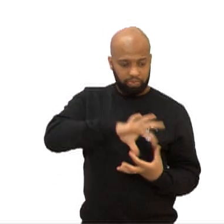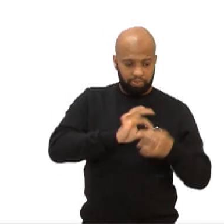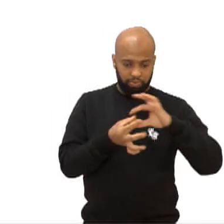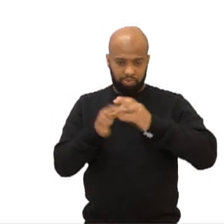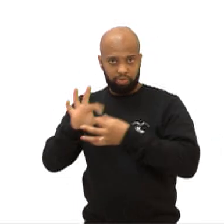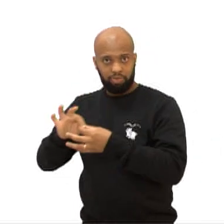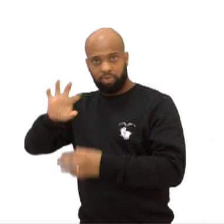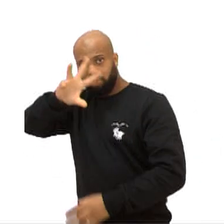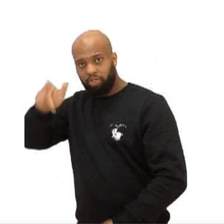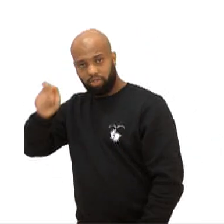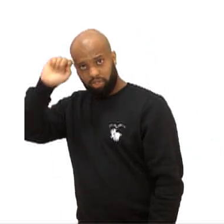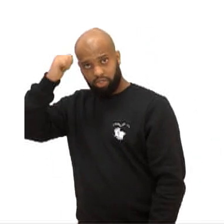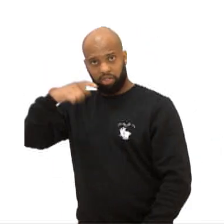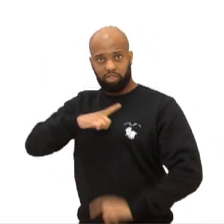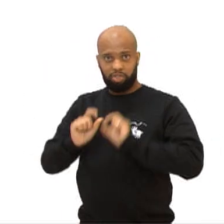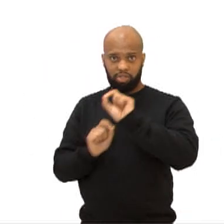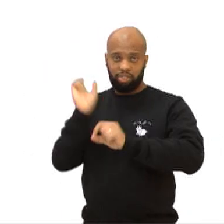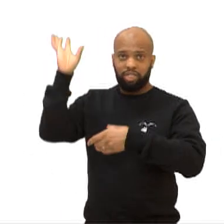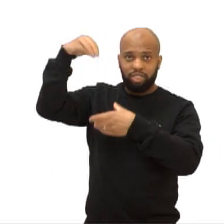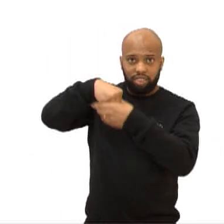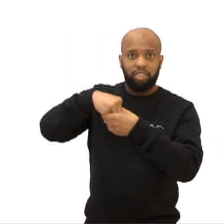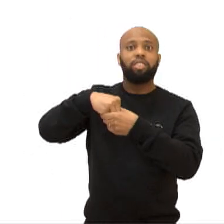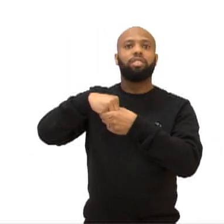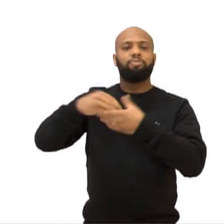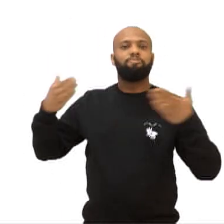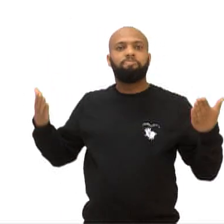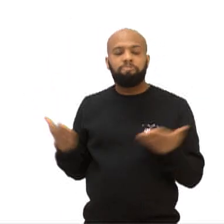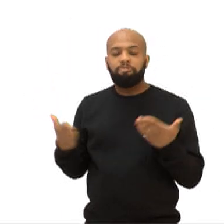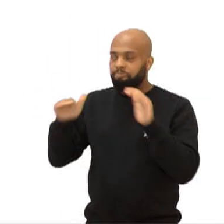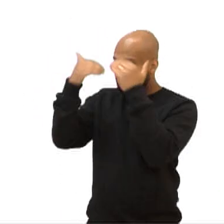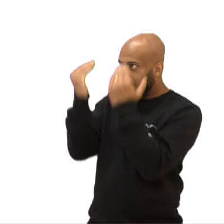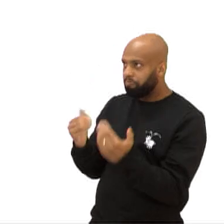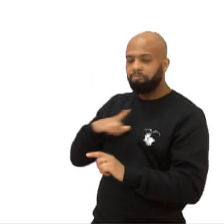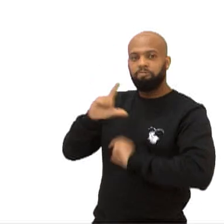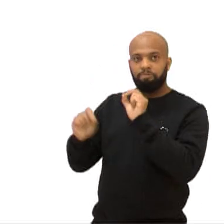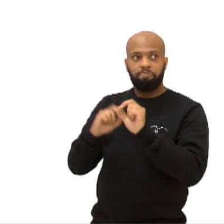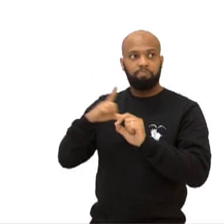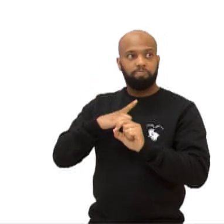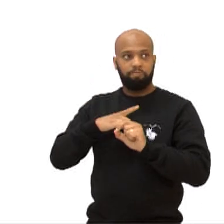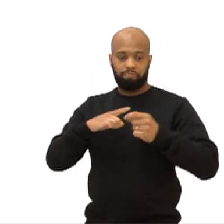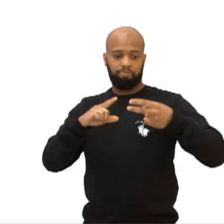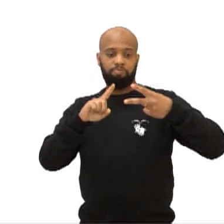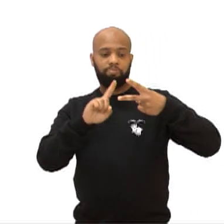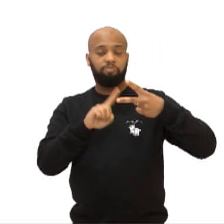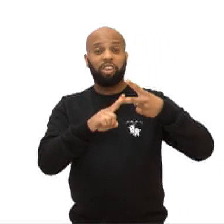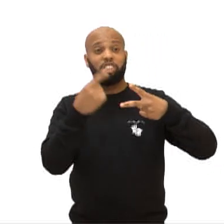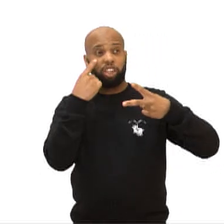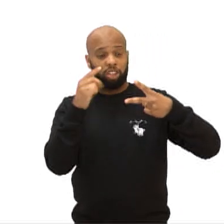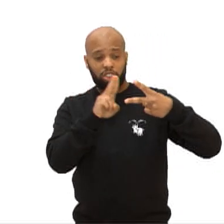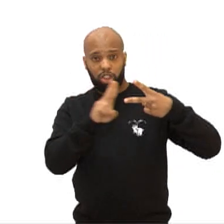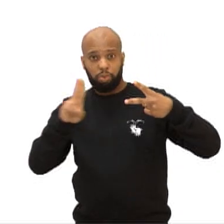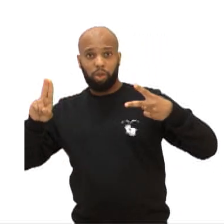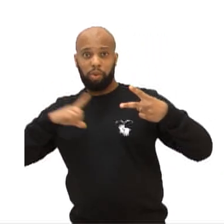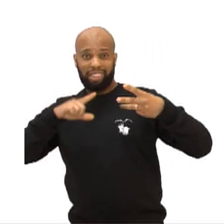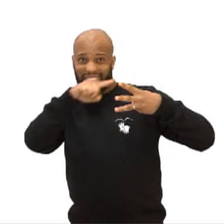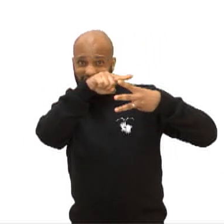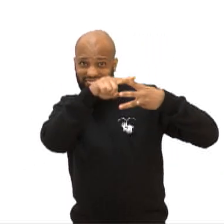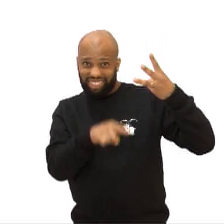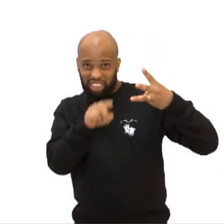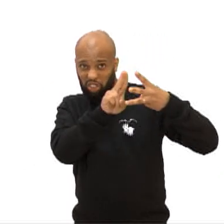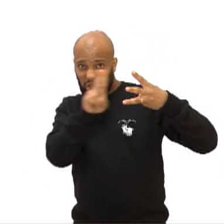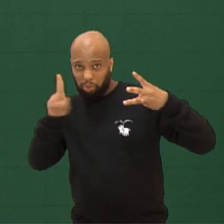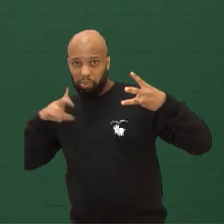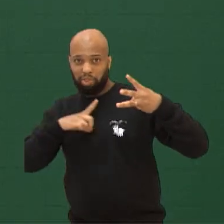africano é subdividido, dentro da perspectiva que nós estamos analisando, em África Mediterrânea e África